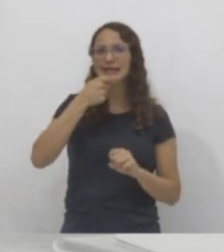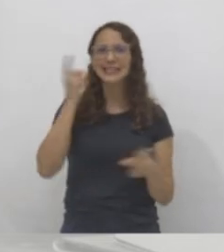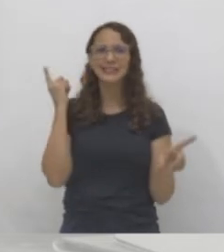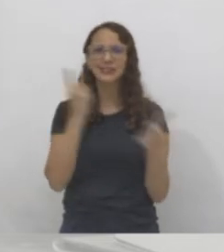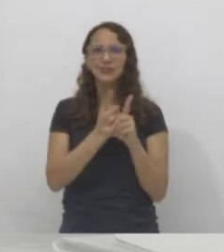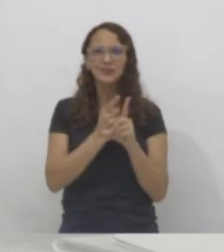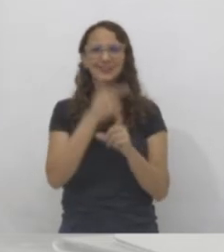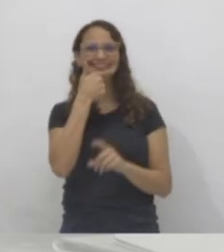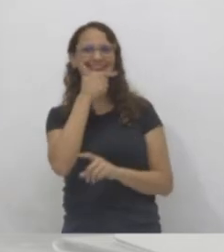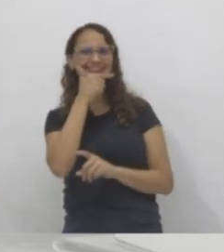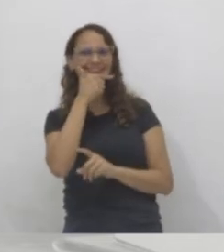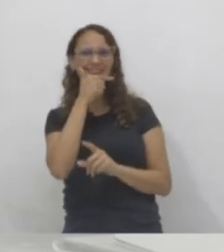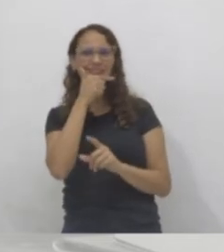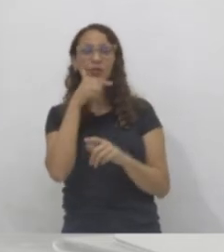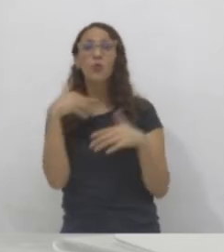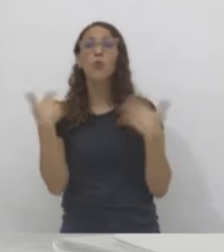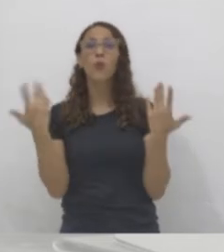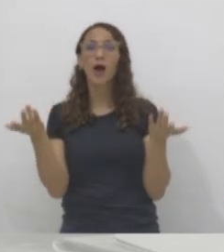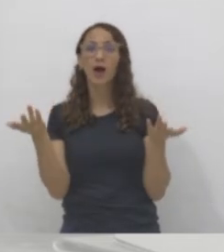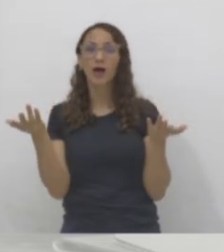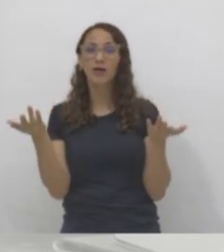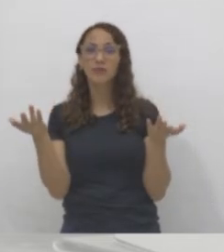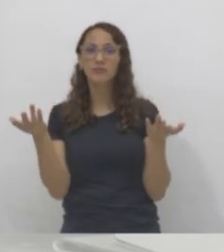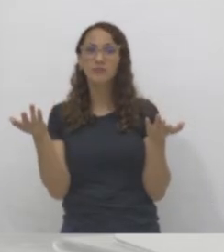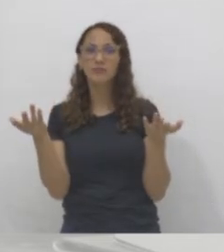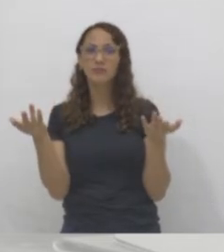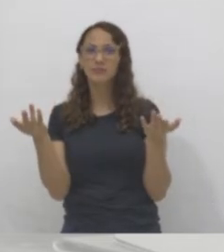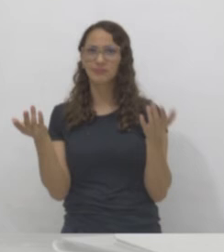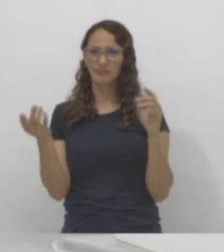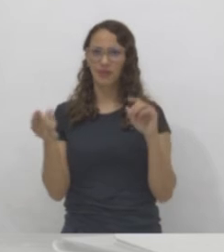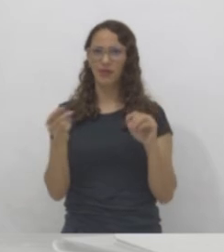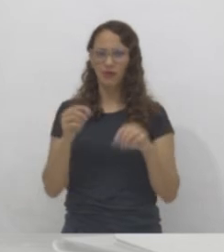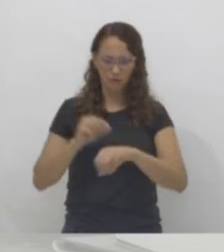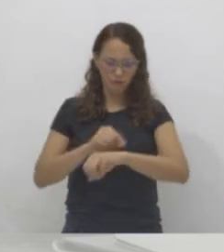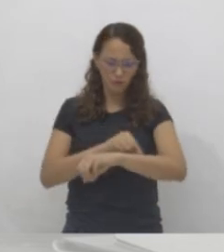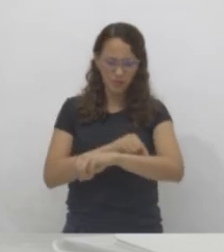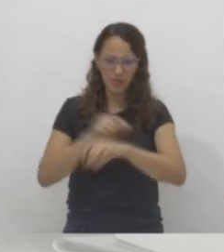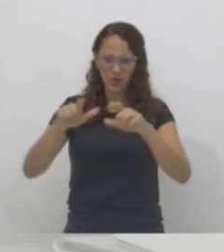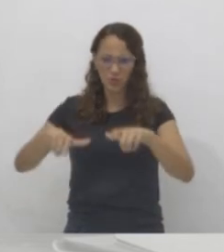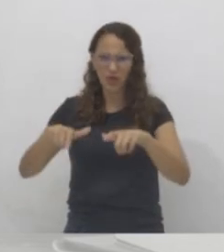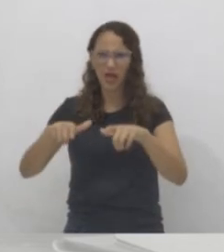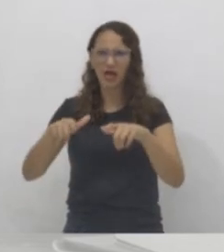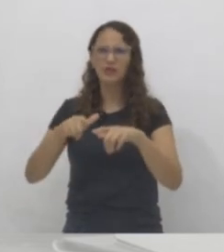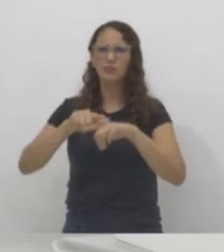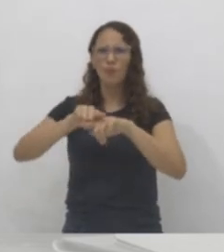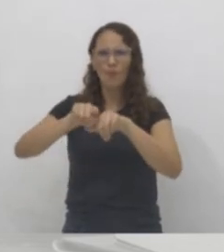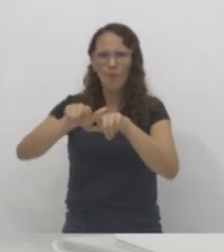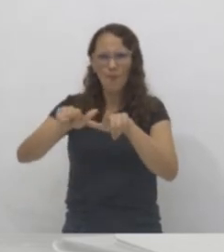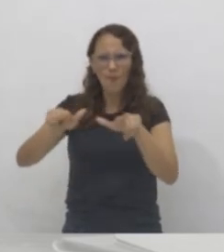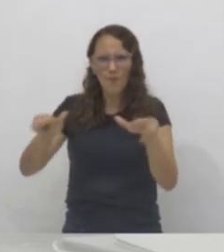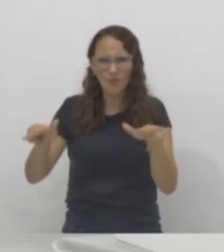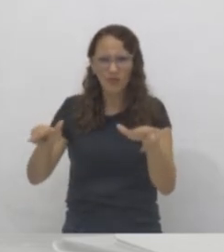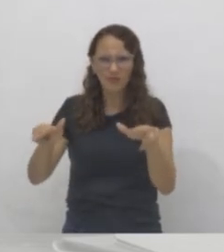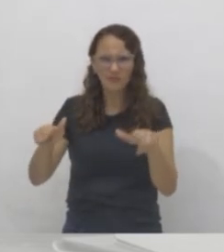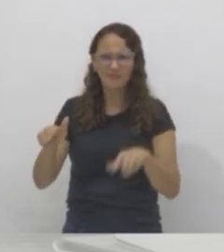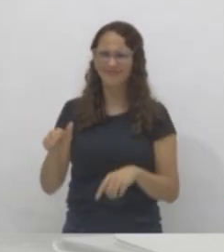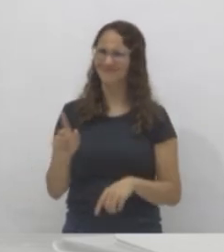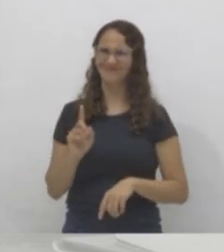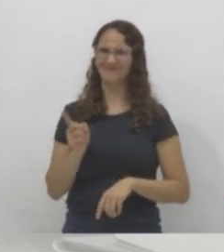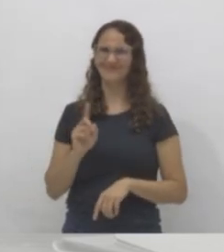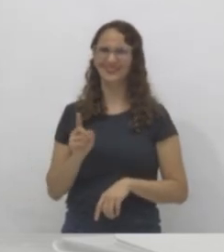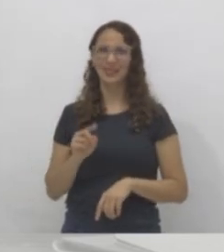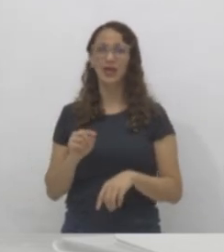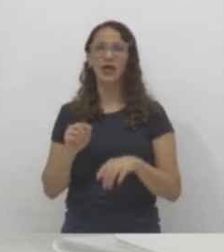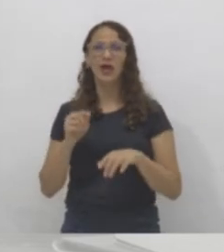em... Onde é que está o traço de humor? A formiguinha estar no deserto? Acho que não. O elefante caminhar no